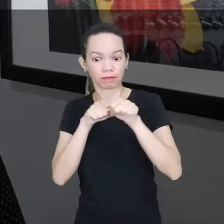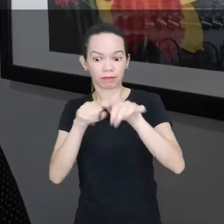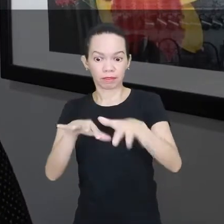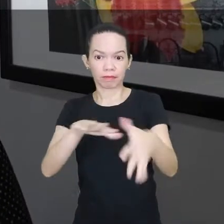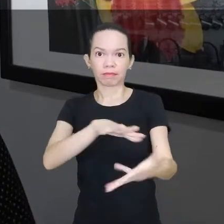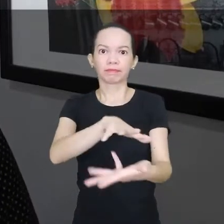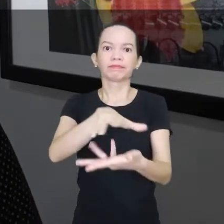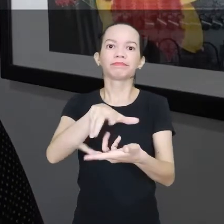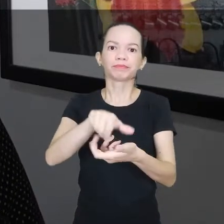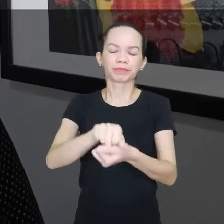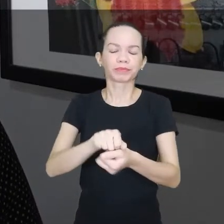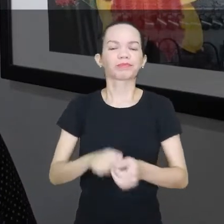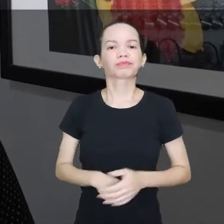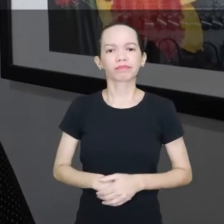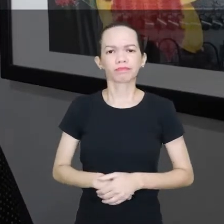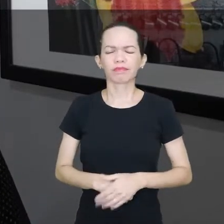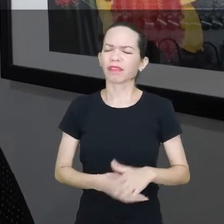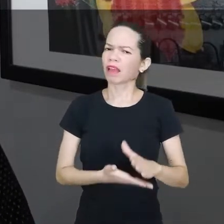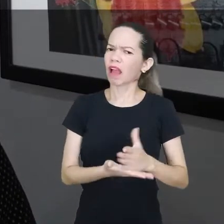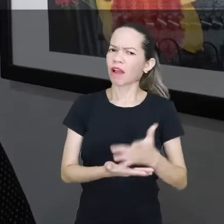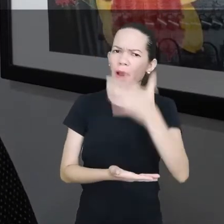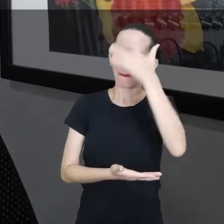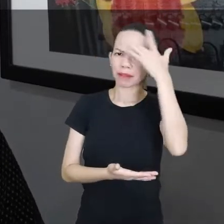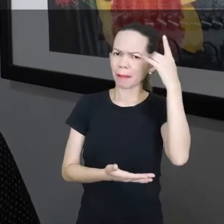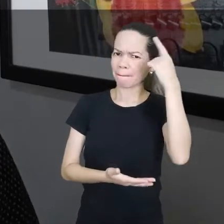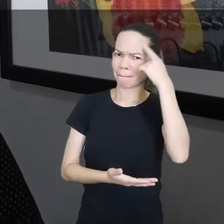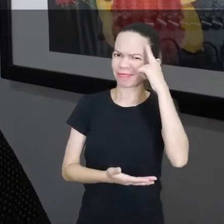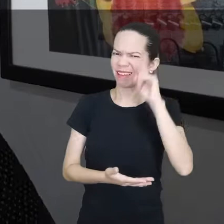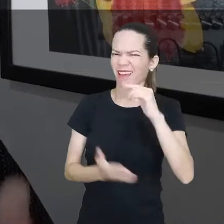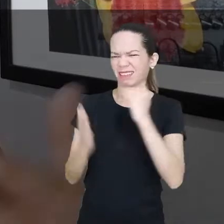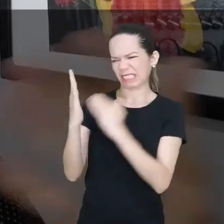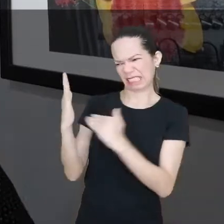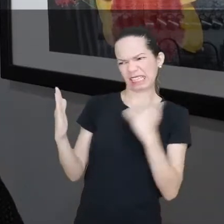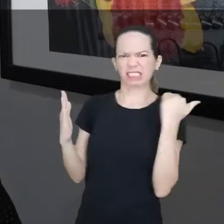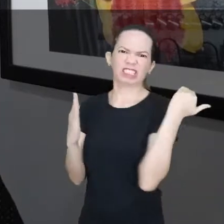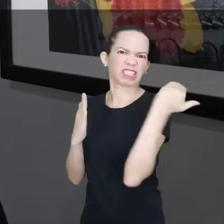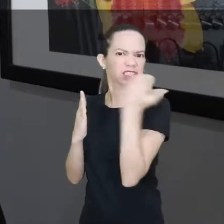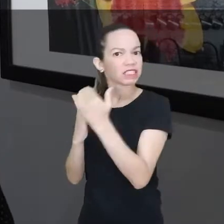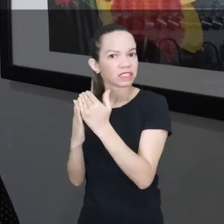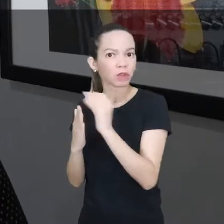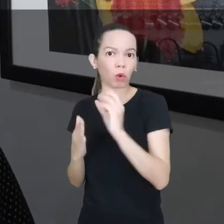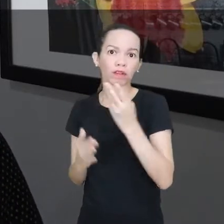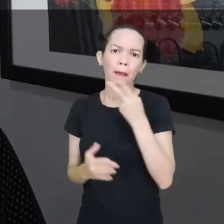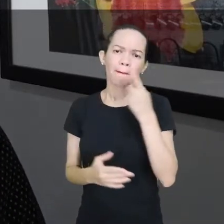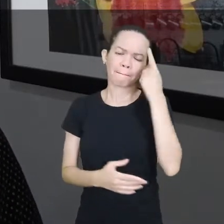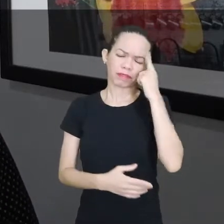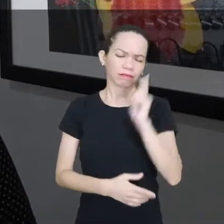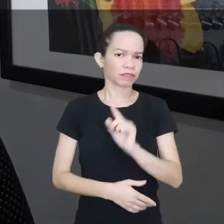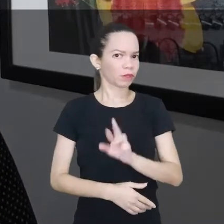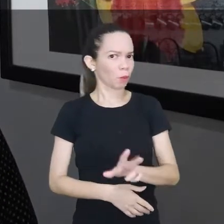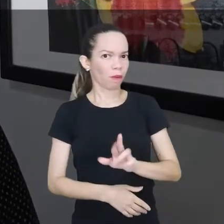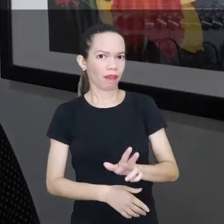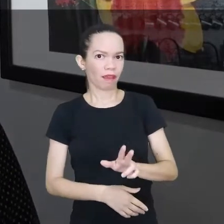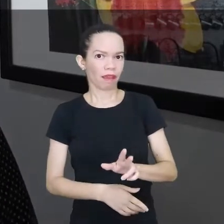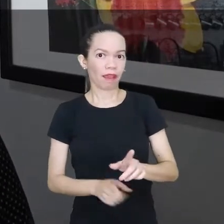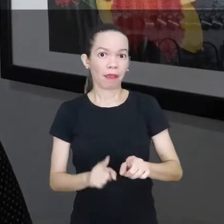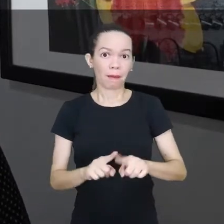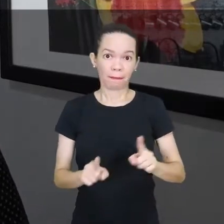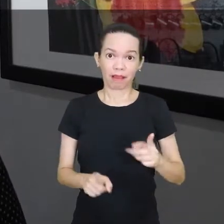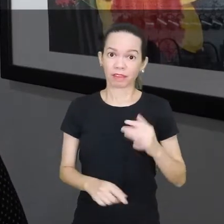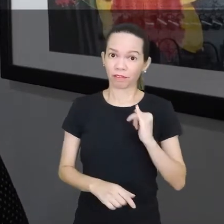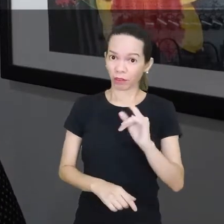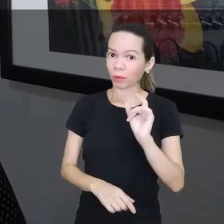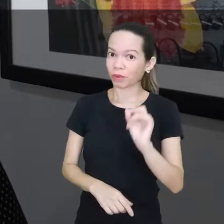que nós estamos vivendo. Alguns acham que é exagero, outros acham que não. Eu vou dizer uma coisa para você, certamente a coisa